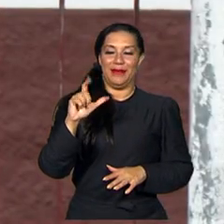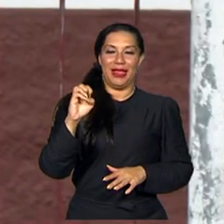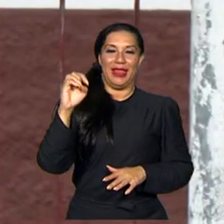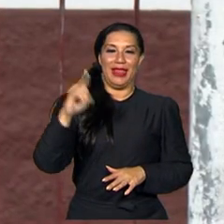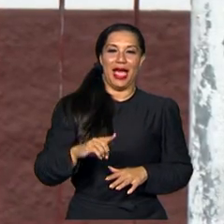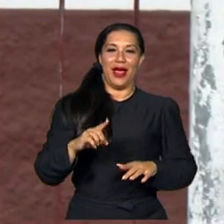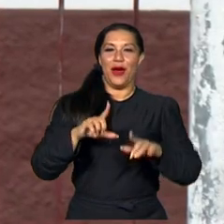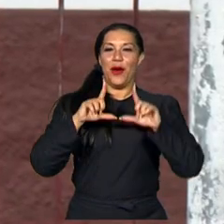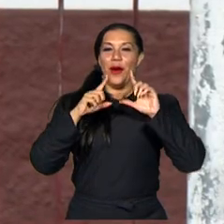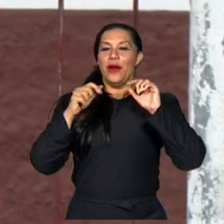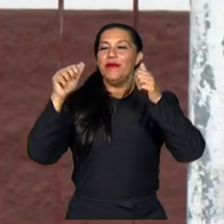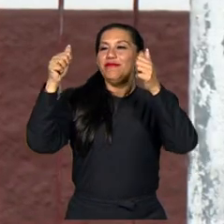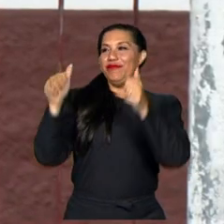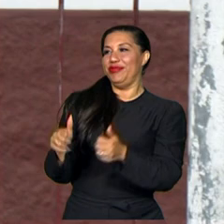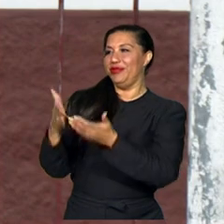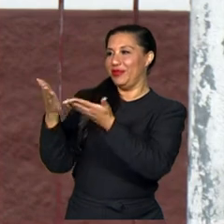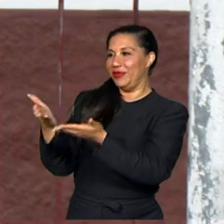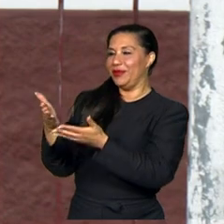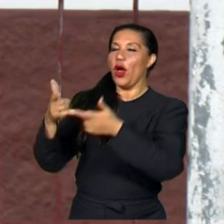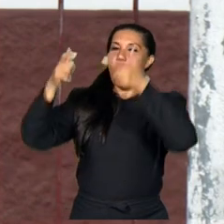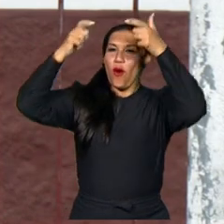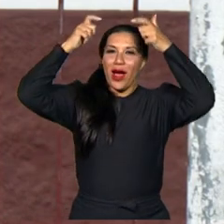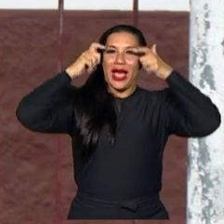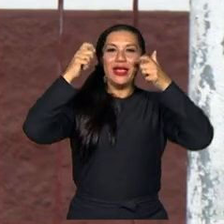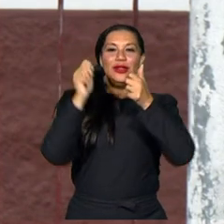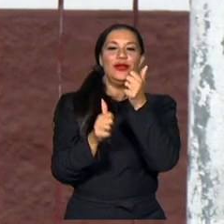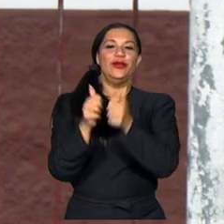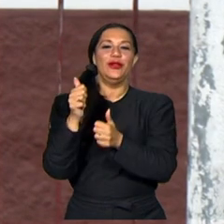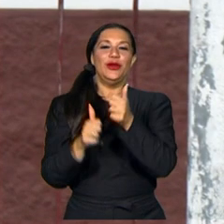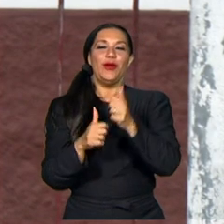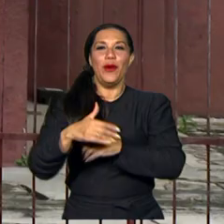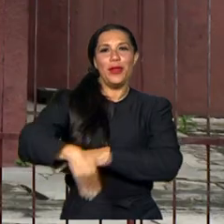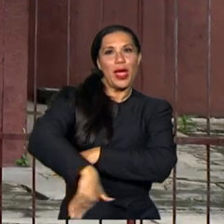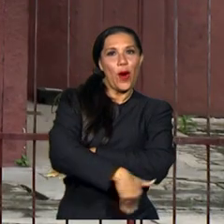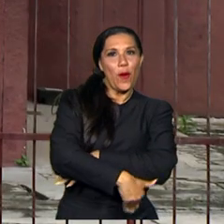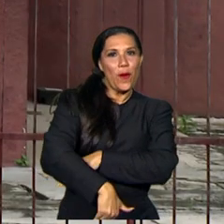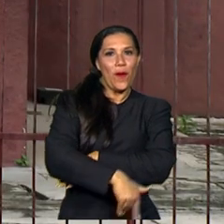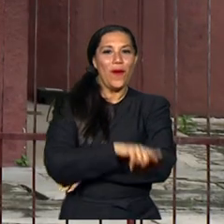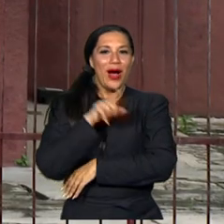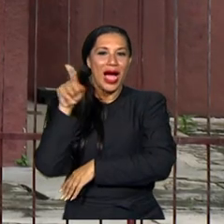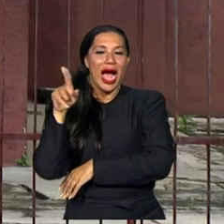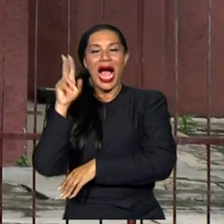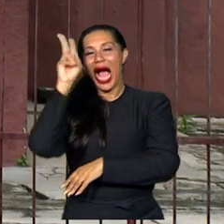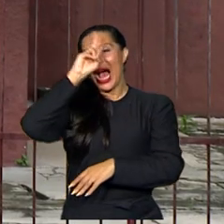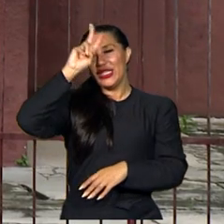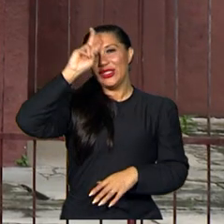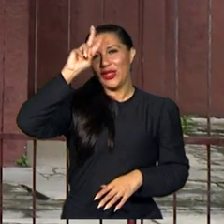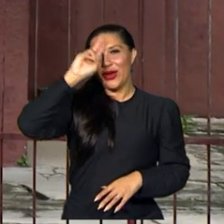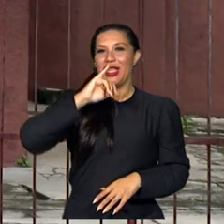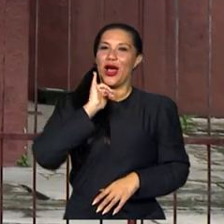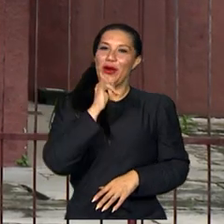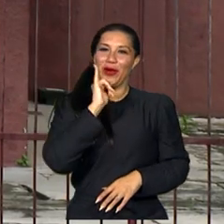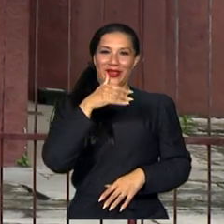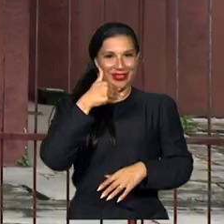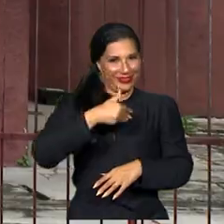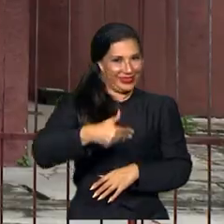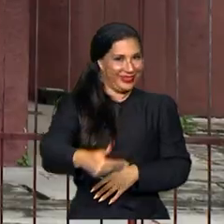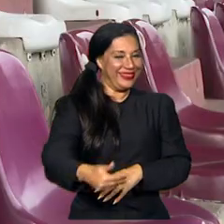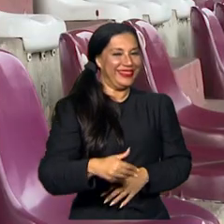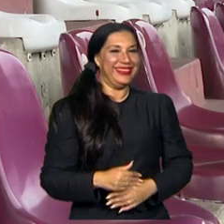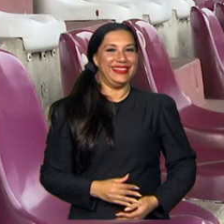porquê desse busto do rei do futebol em plena Rua Javari? Essa história a gente conta já